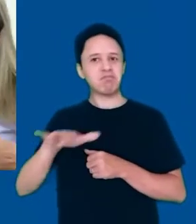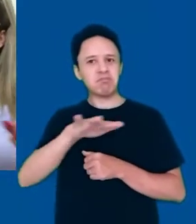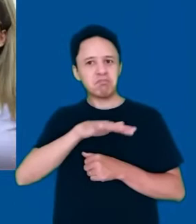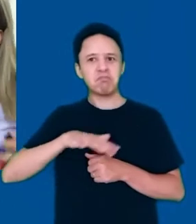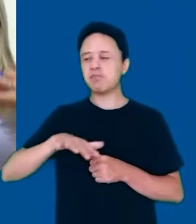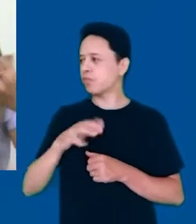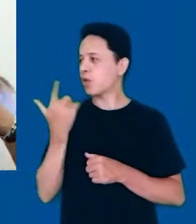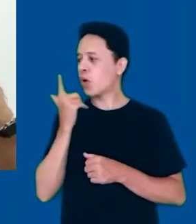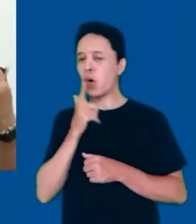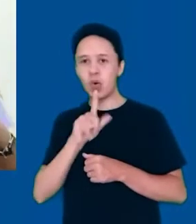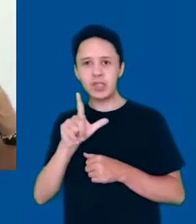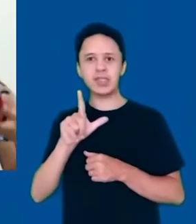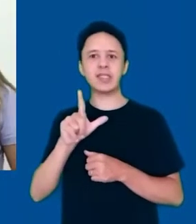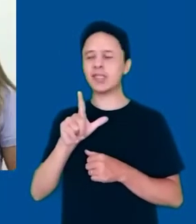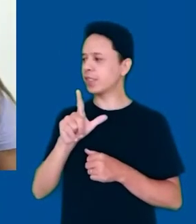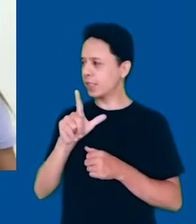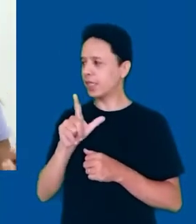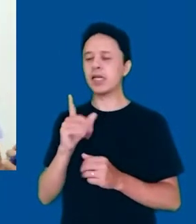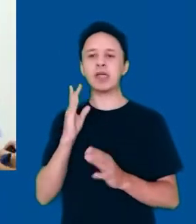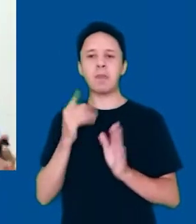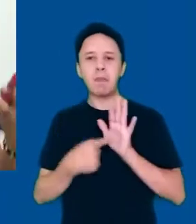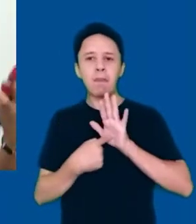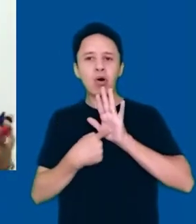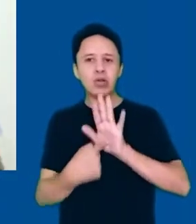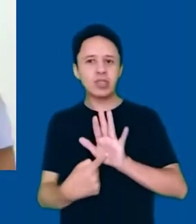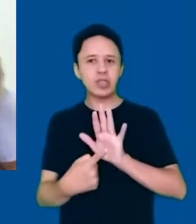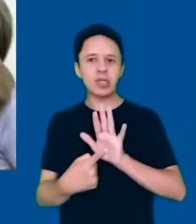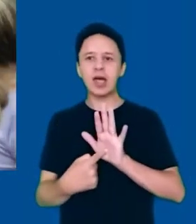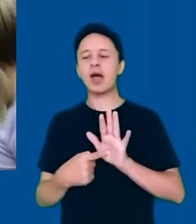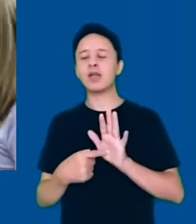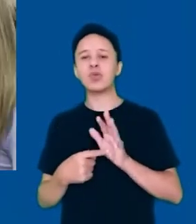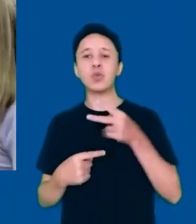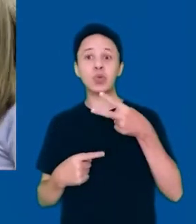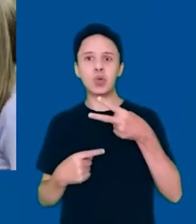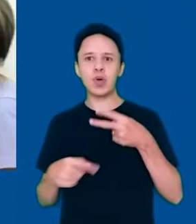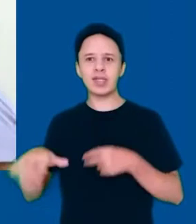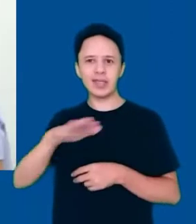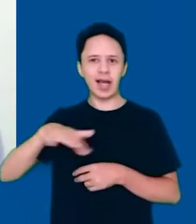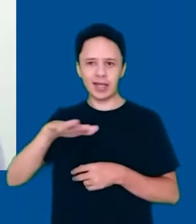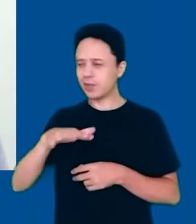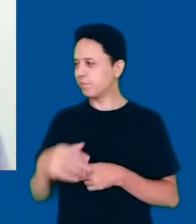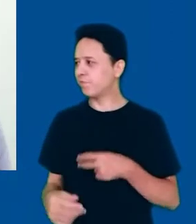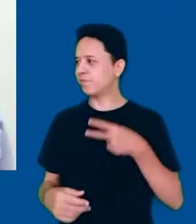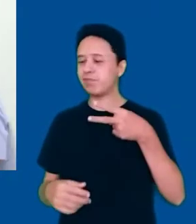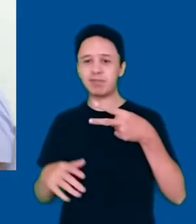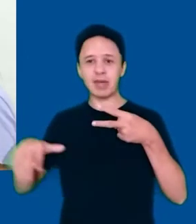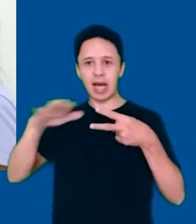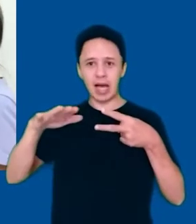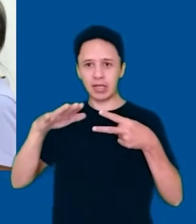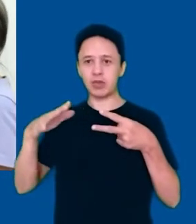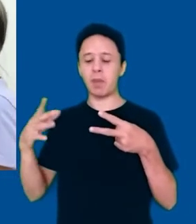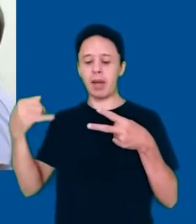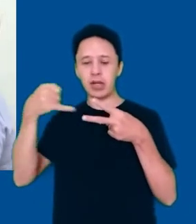eu consegui, né, partir do princípio e consegui chegar na demonstração da outra área. Então, marca bem aí, ó. Vou fazer mais grandão aqui